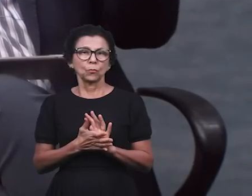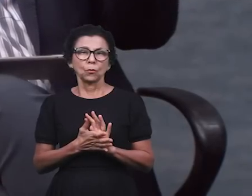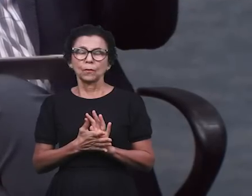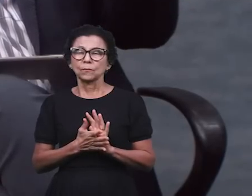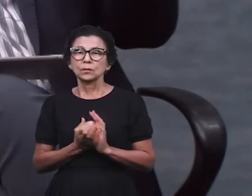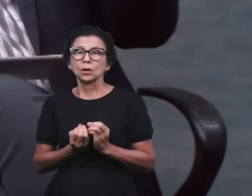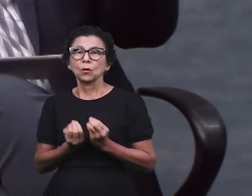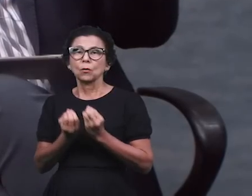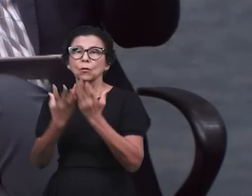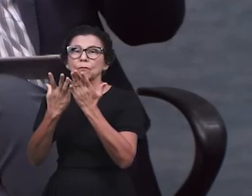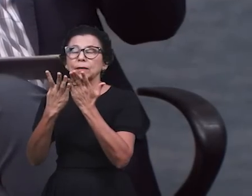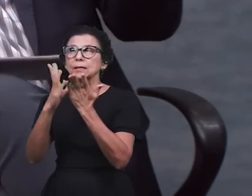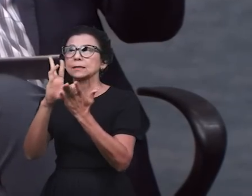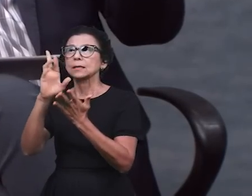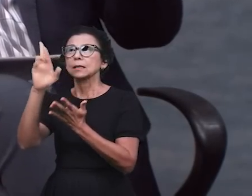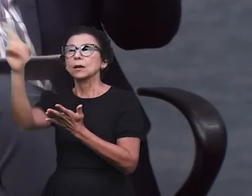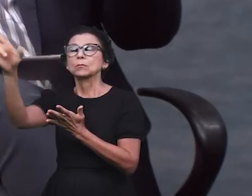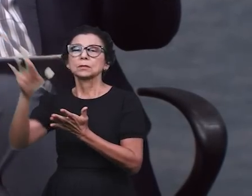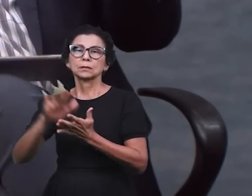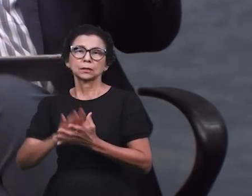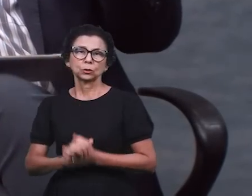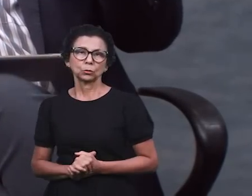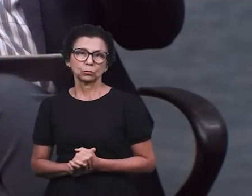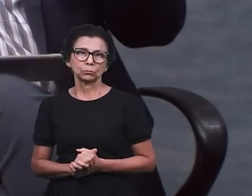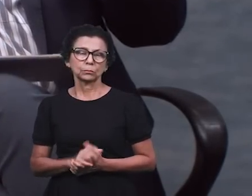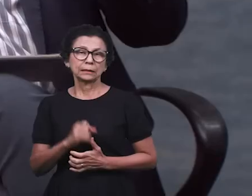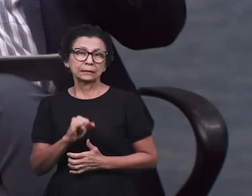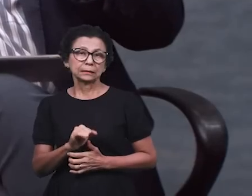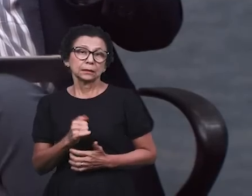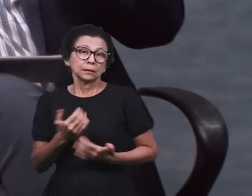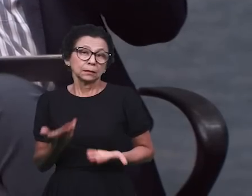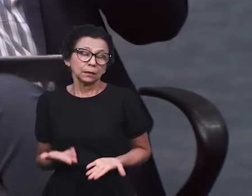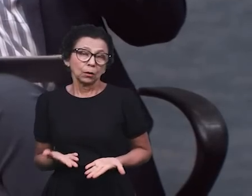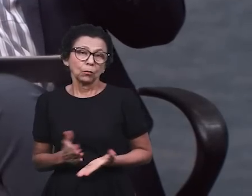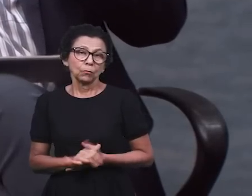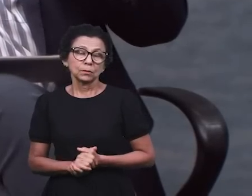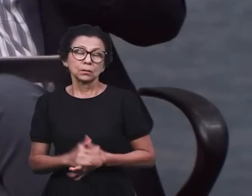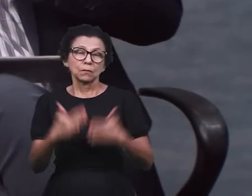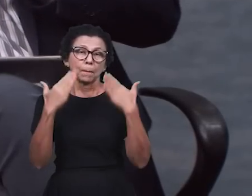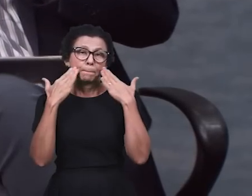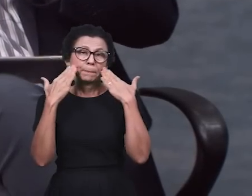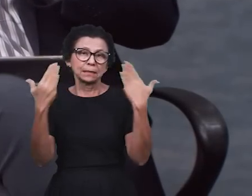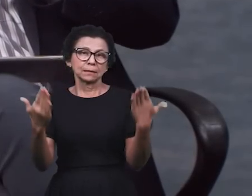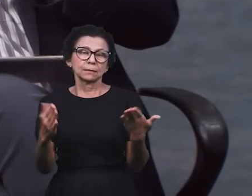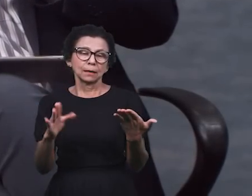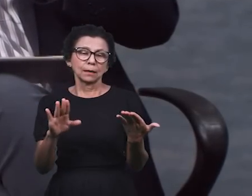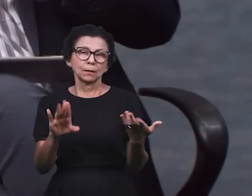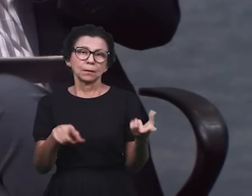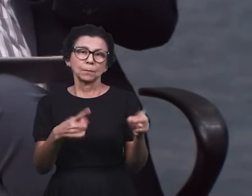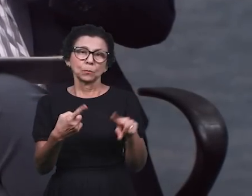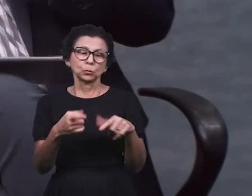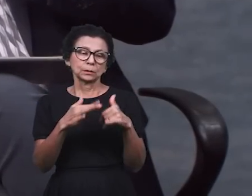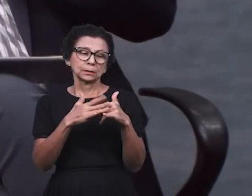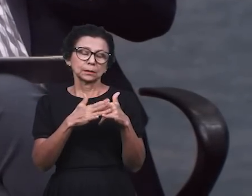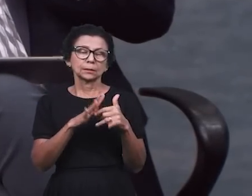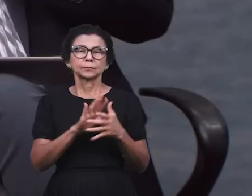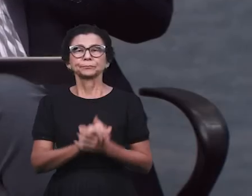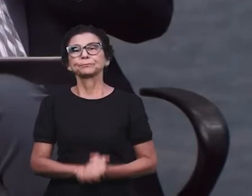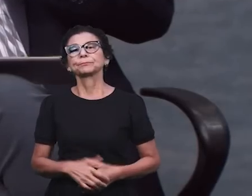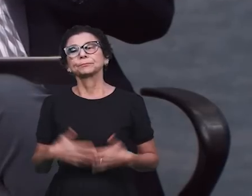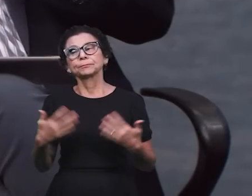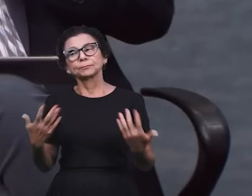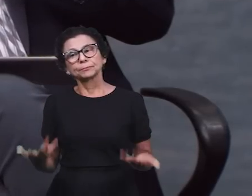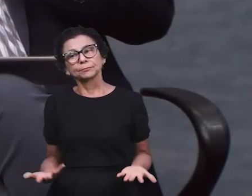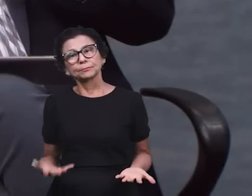faz sentido nenhum. É só uma apresentação musical. Eu aprendi isso com 10 anos de idade. Não dá para esquecer, né? Não dá para esquecer